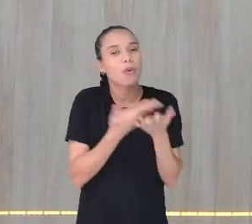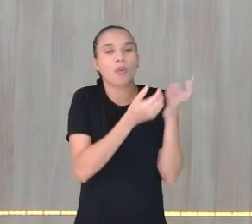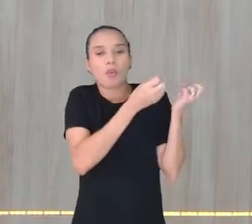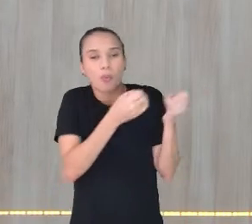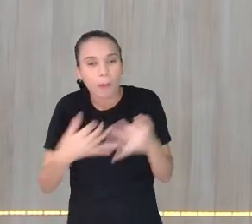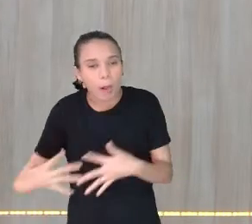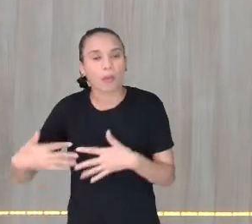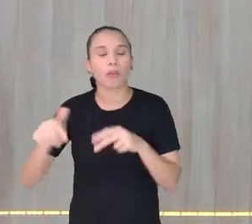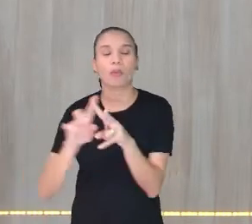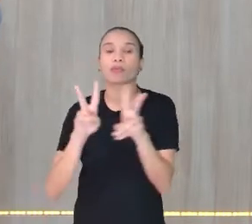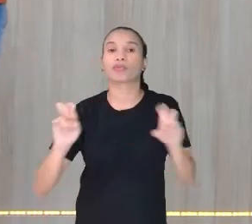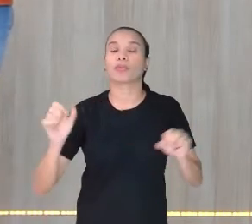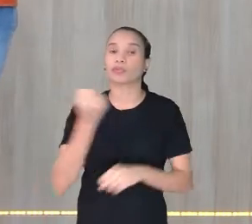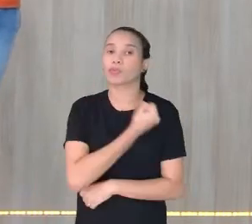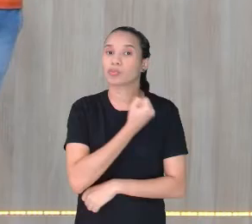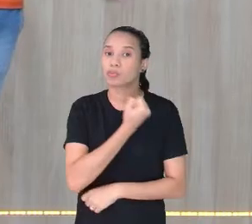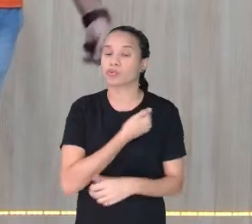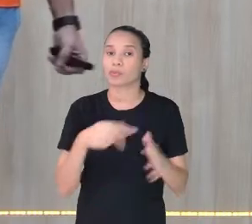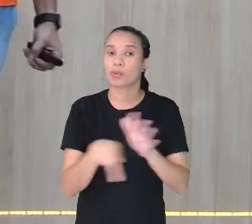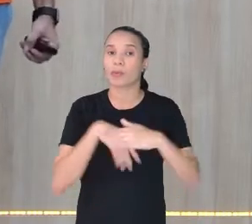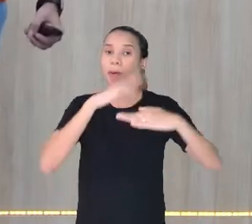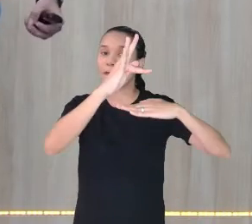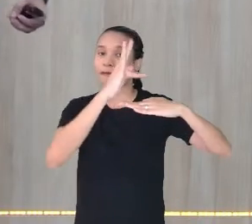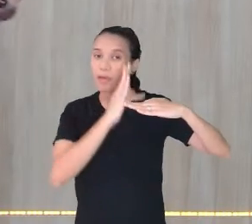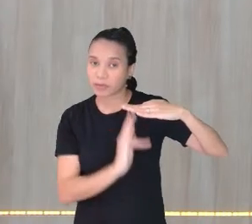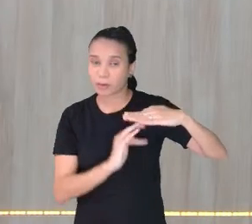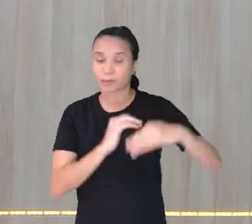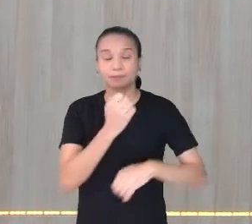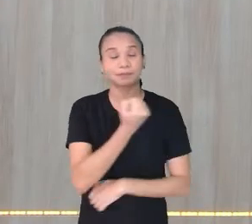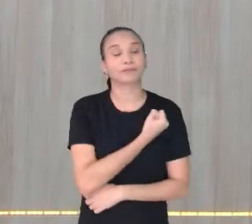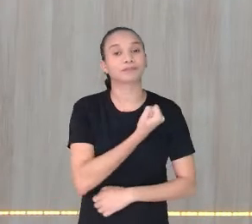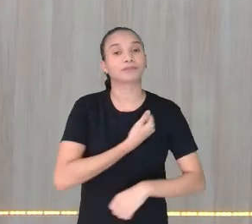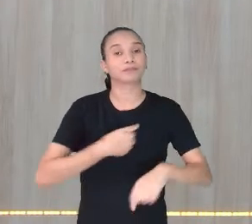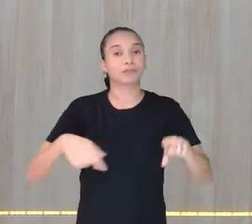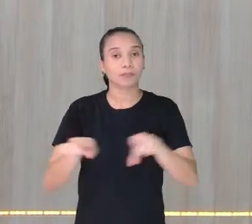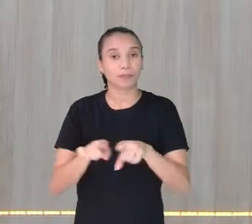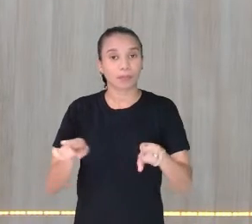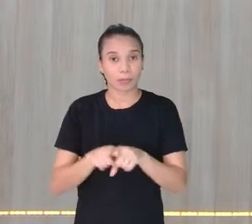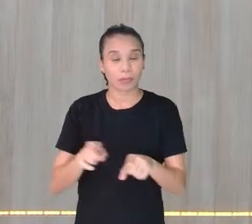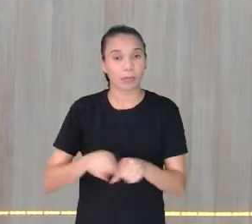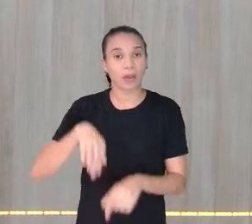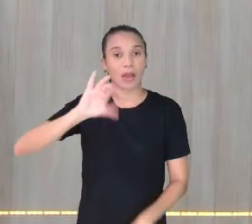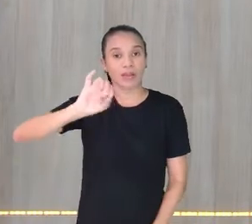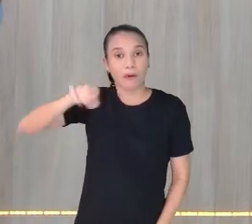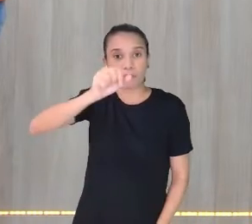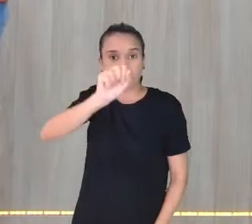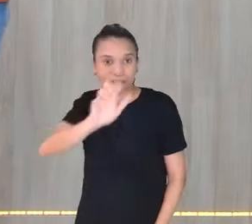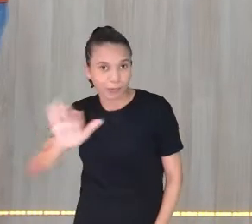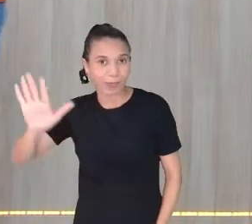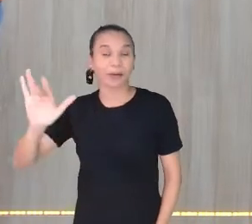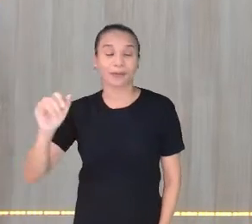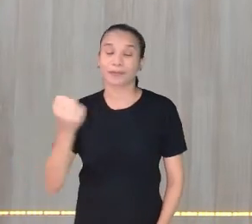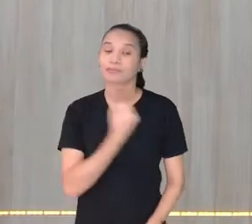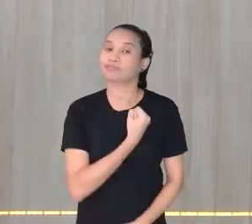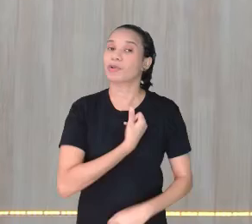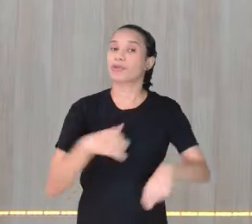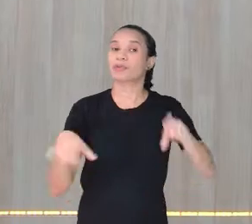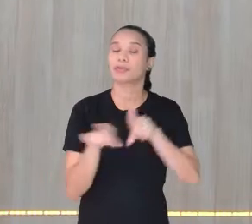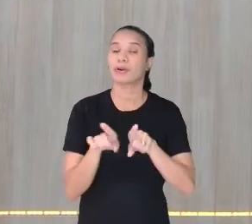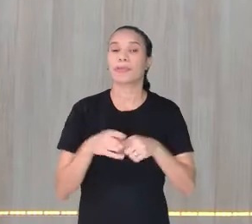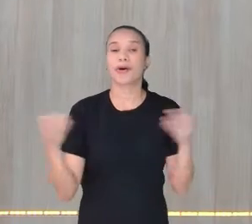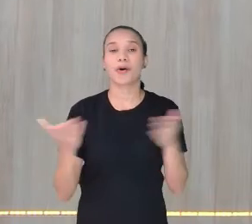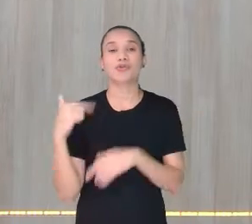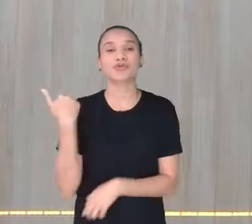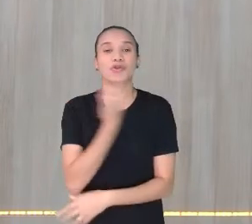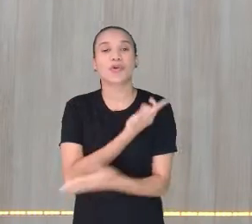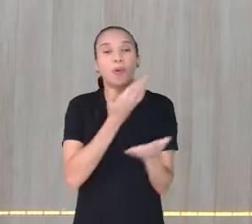relação à questão dos números fracionários, falamos aí em relação aos números decimais, certo? E a gente vai ver